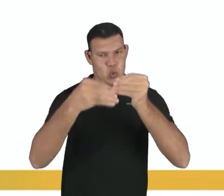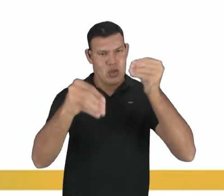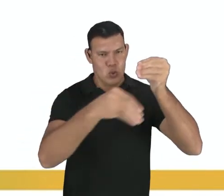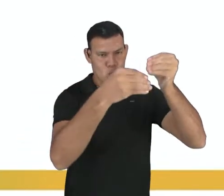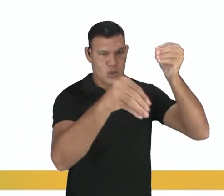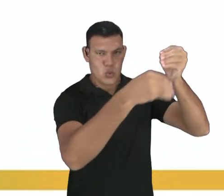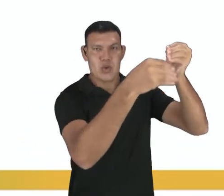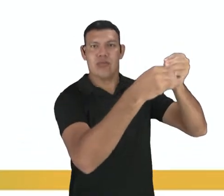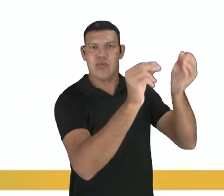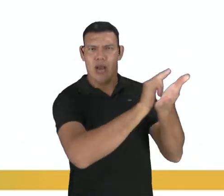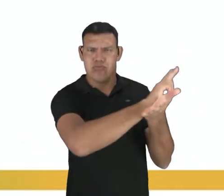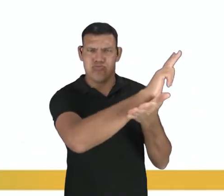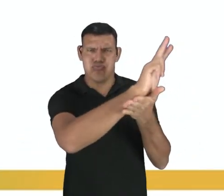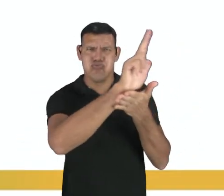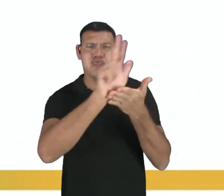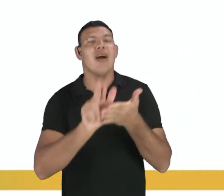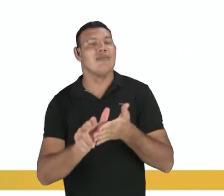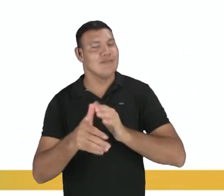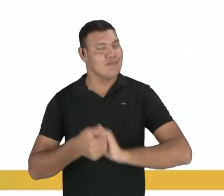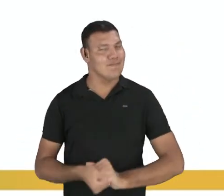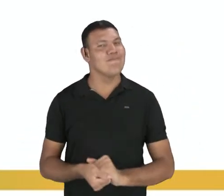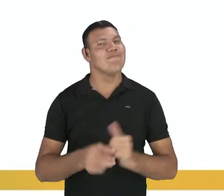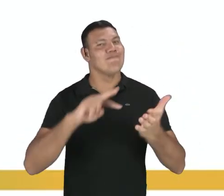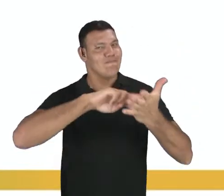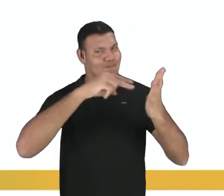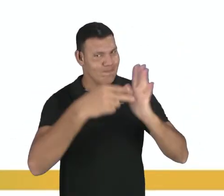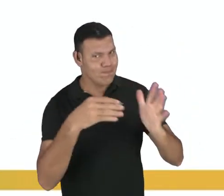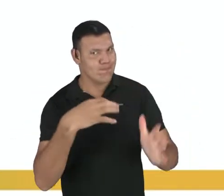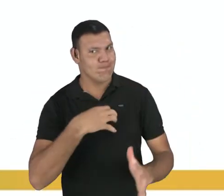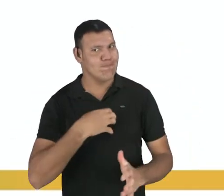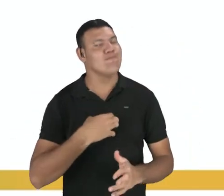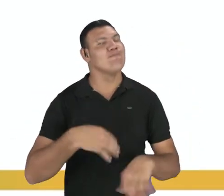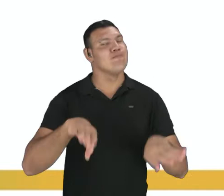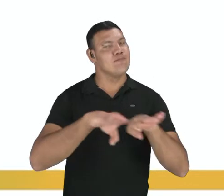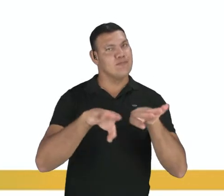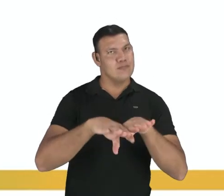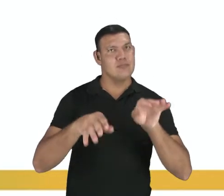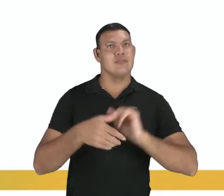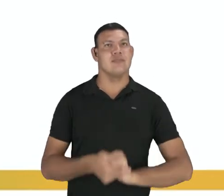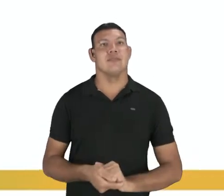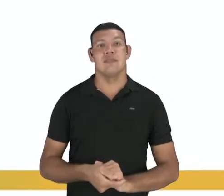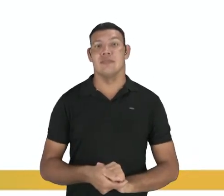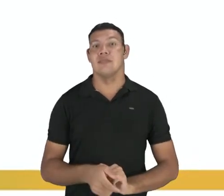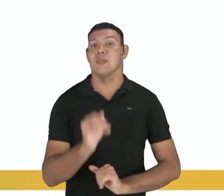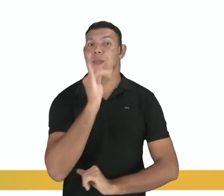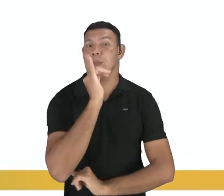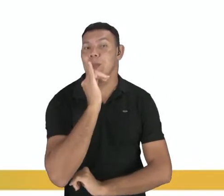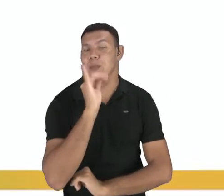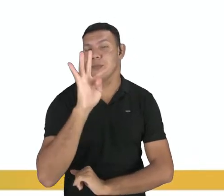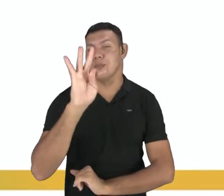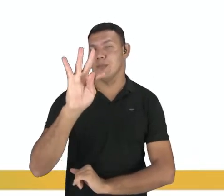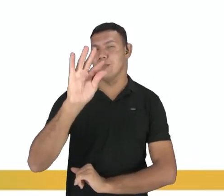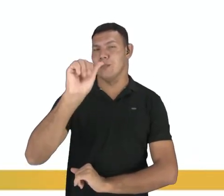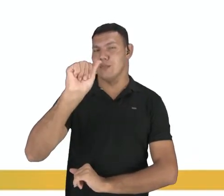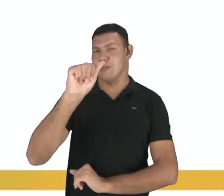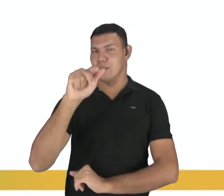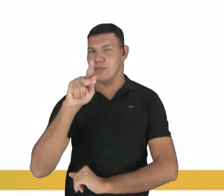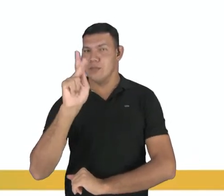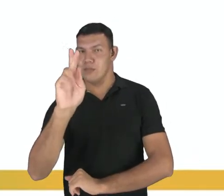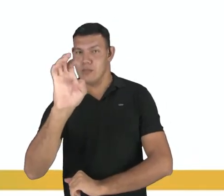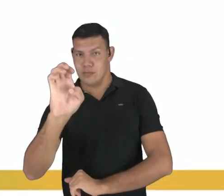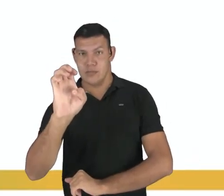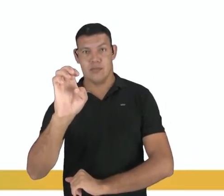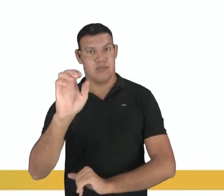assim ter vários outros sentidos, como é o caso de take. Take, gente, dependendo